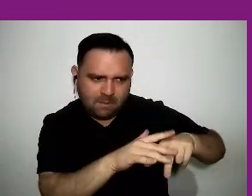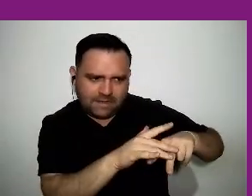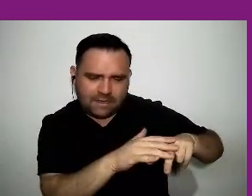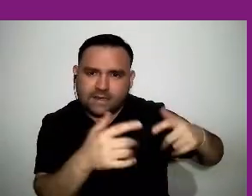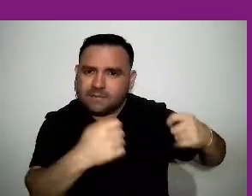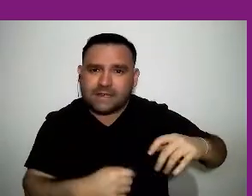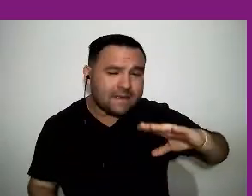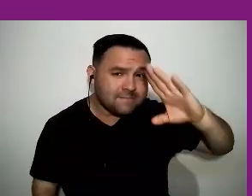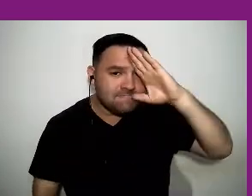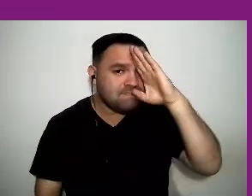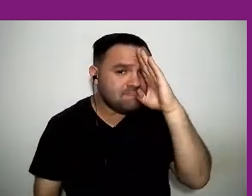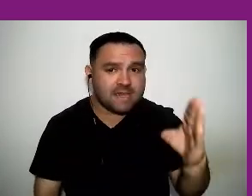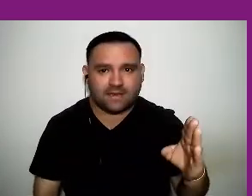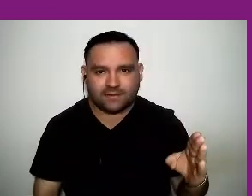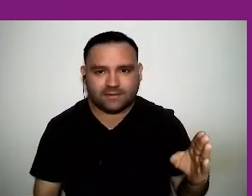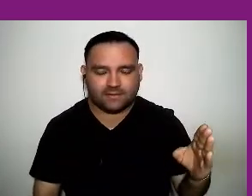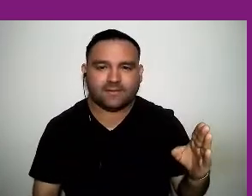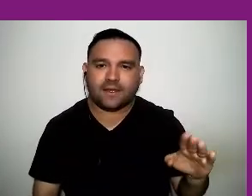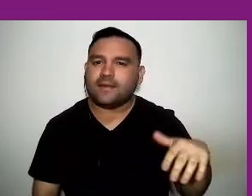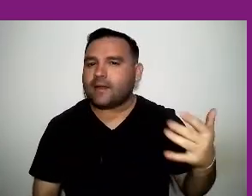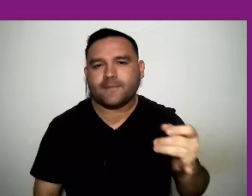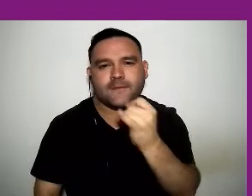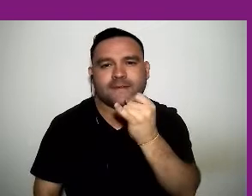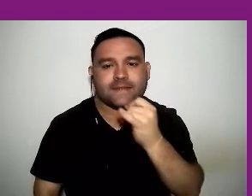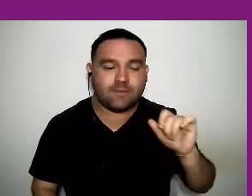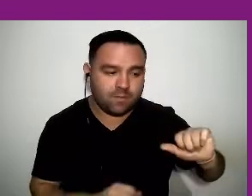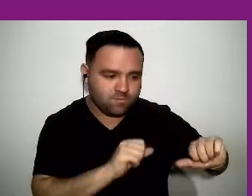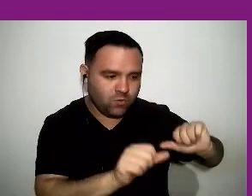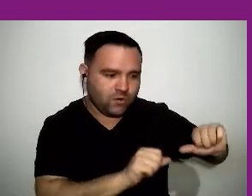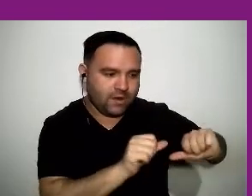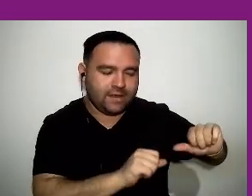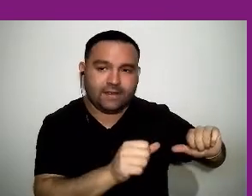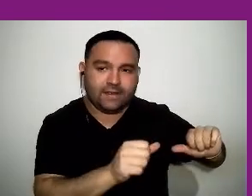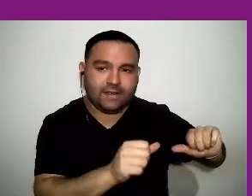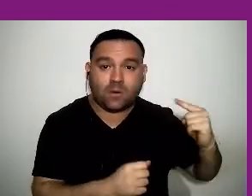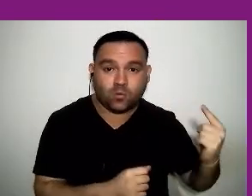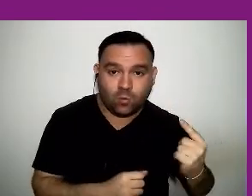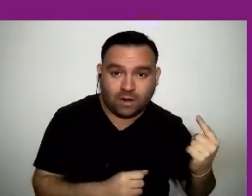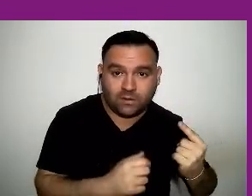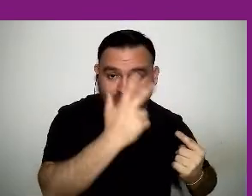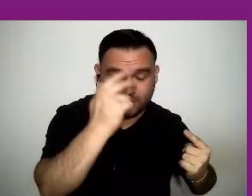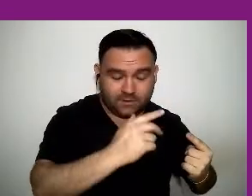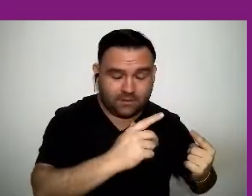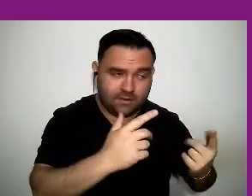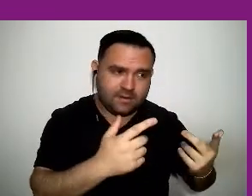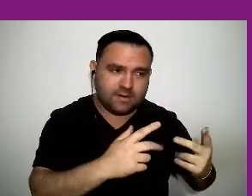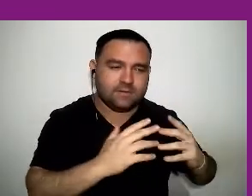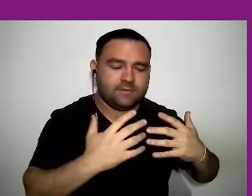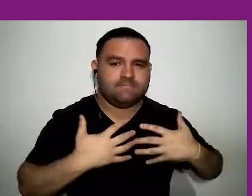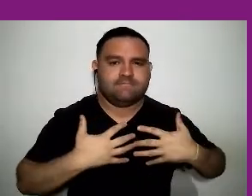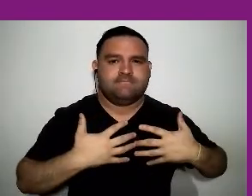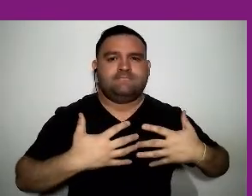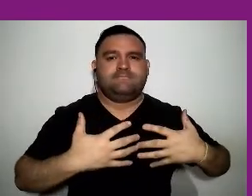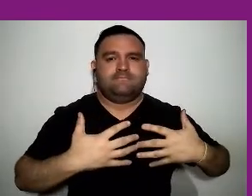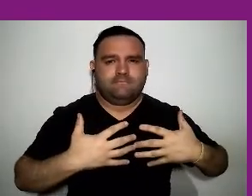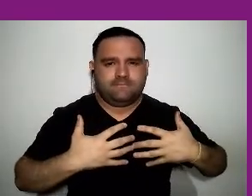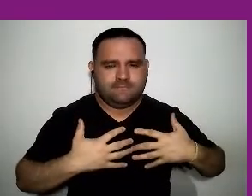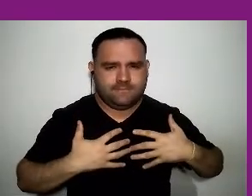deem imediatamente. Então, por exemplo, uma mudança automática, quando o paciente respira